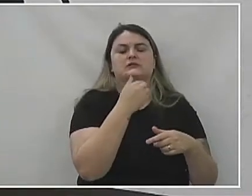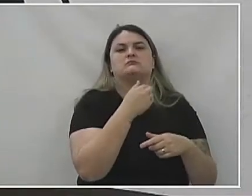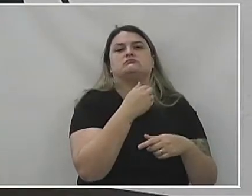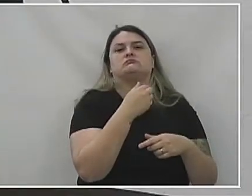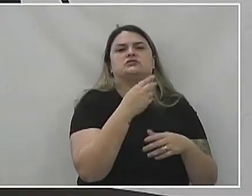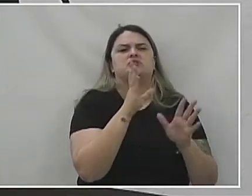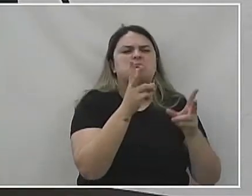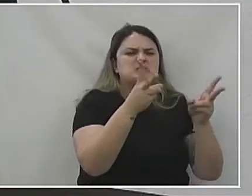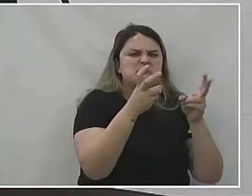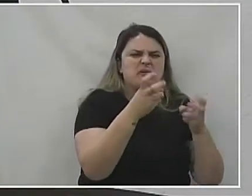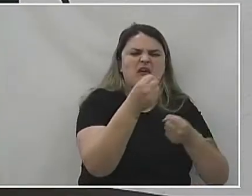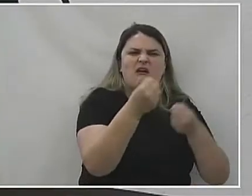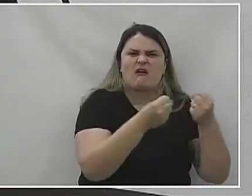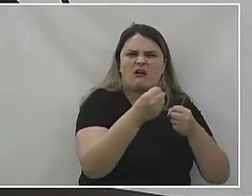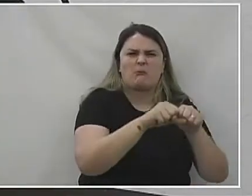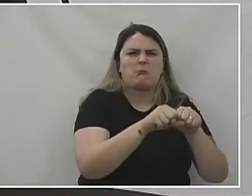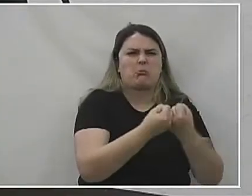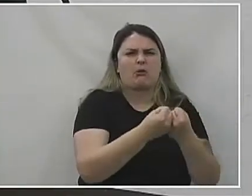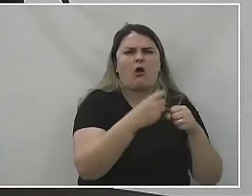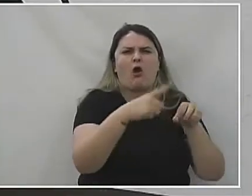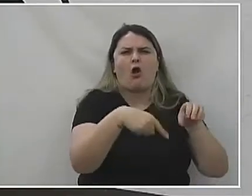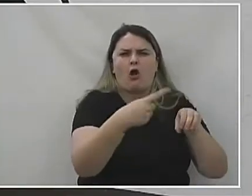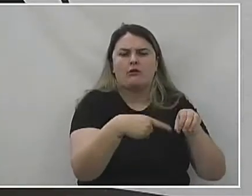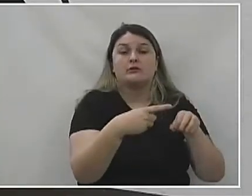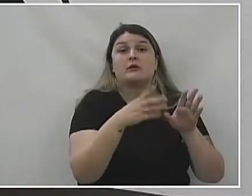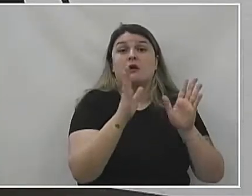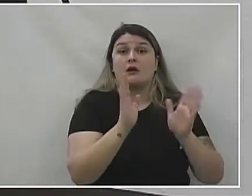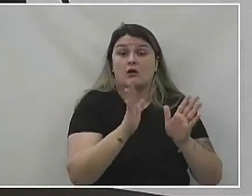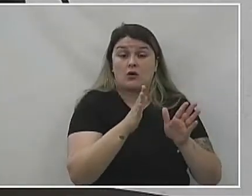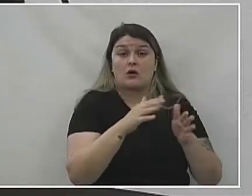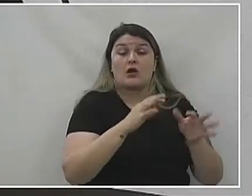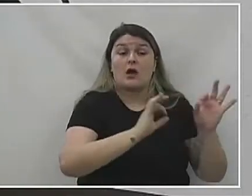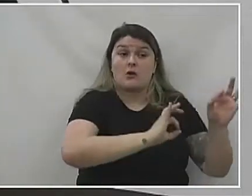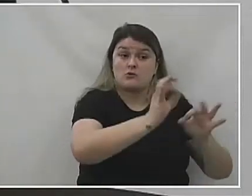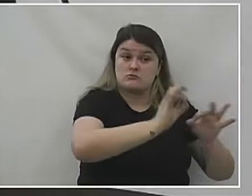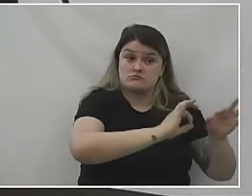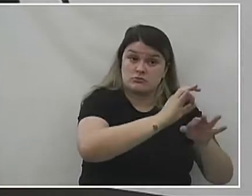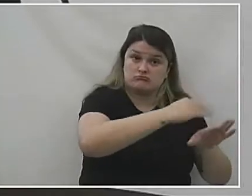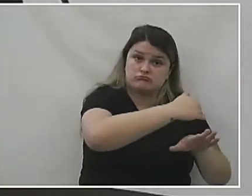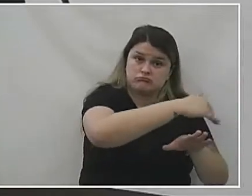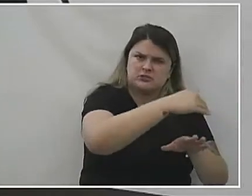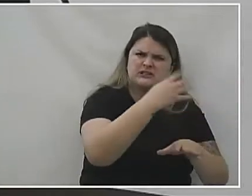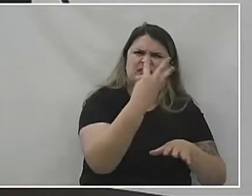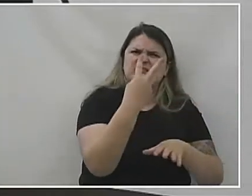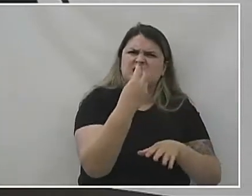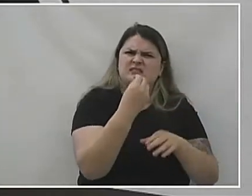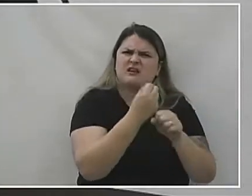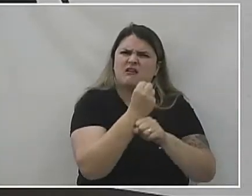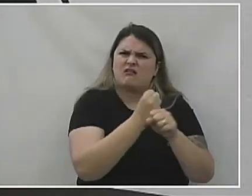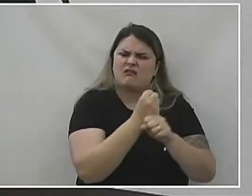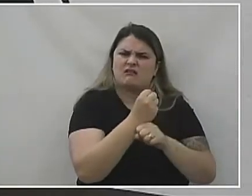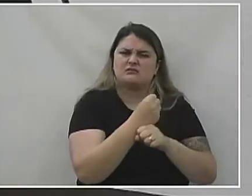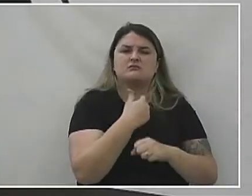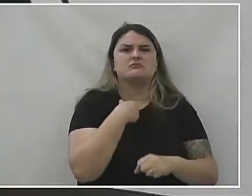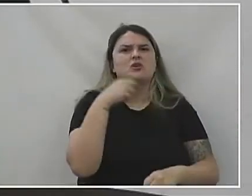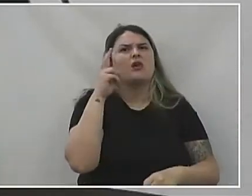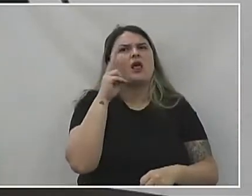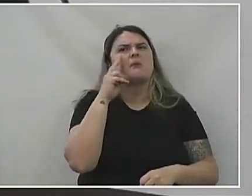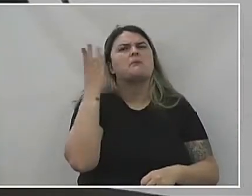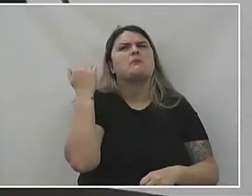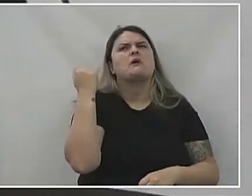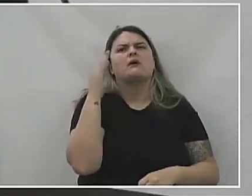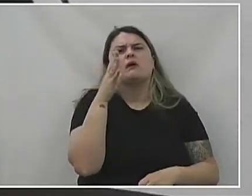dois pneus na frente furado totalmente estourado e agora tá acontecendo uma obra de recuperação depois de 30 anos eu lembro quando era criança